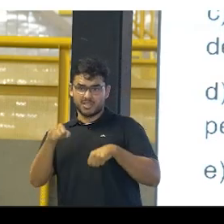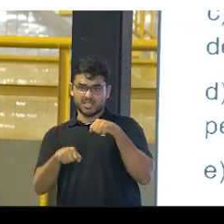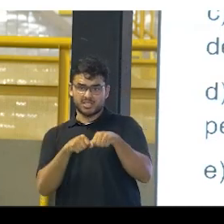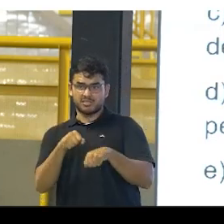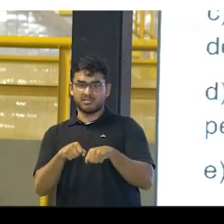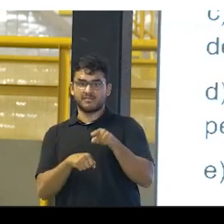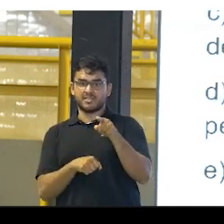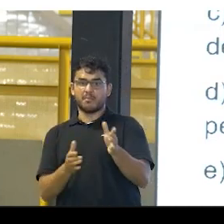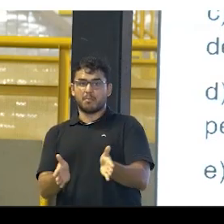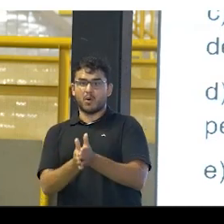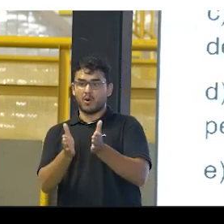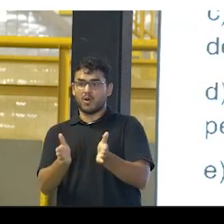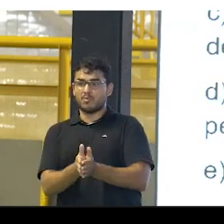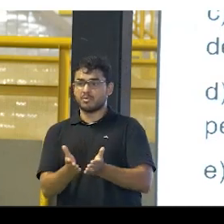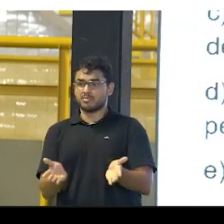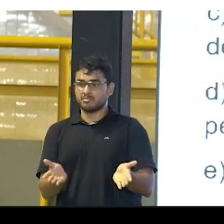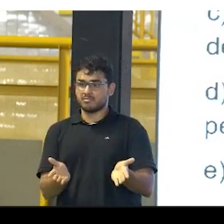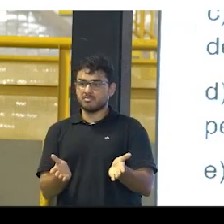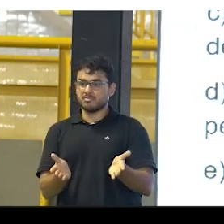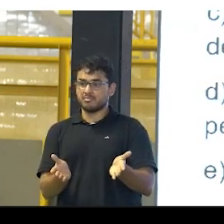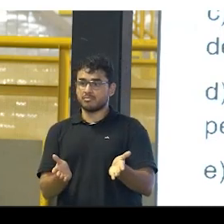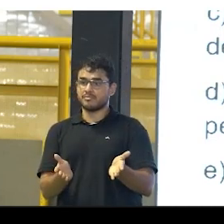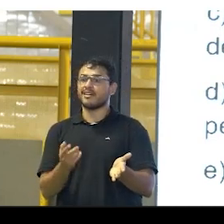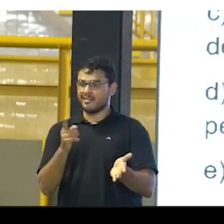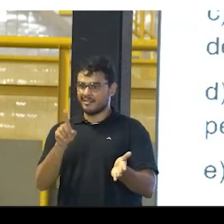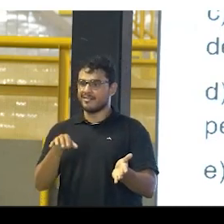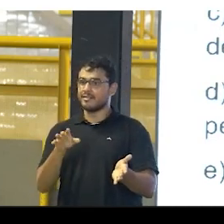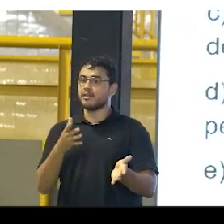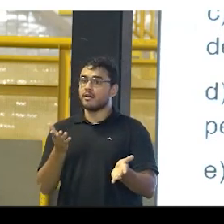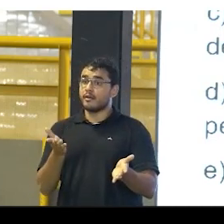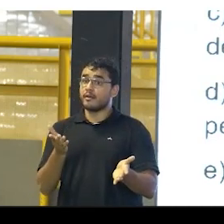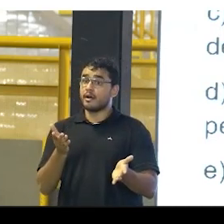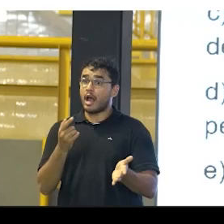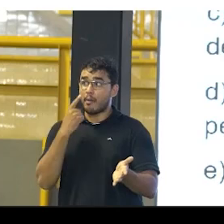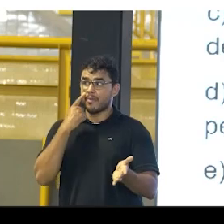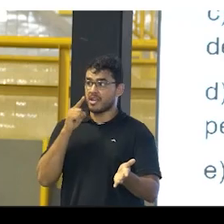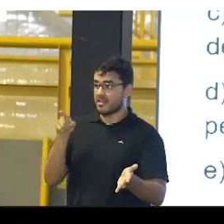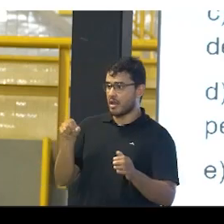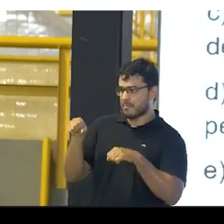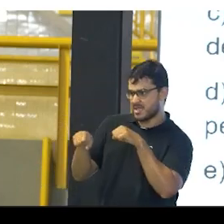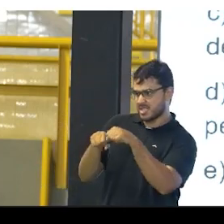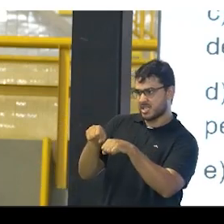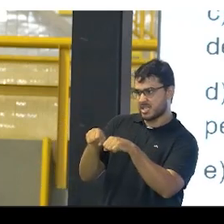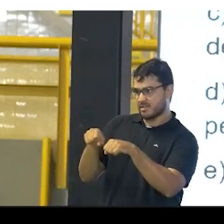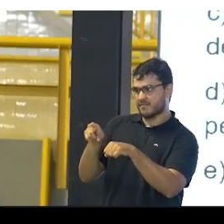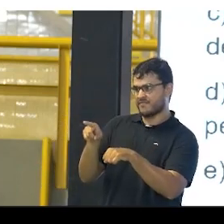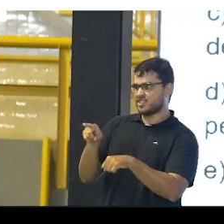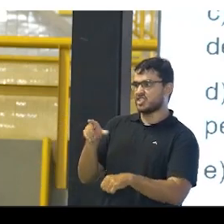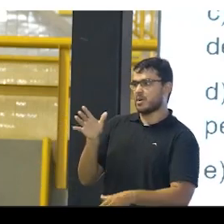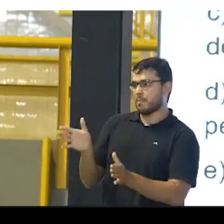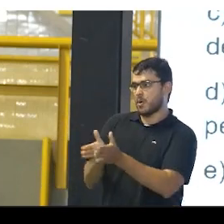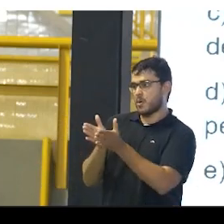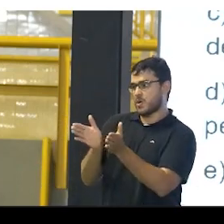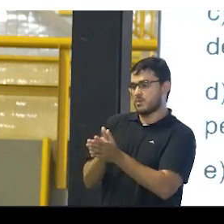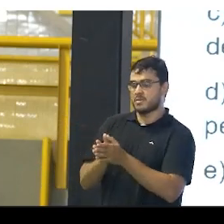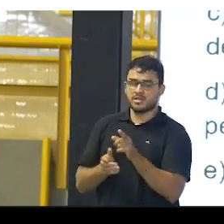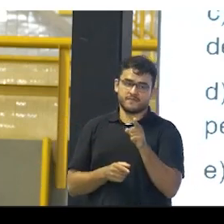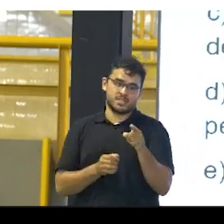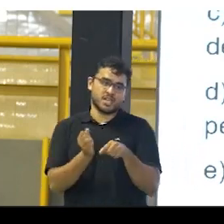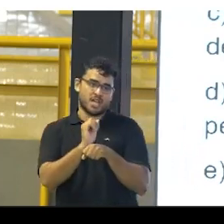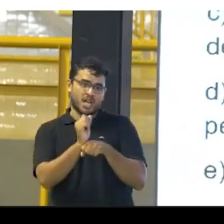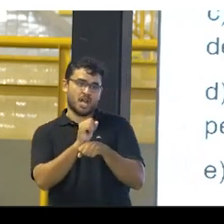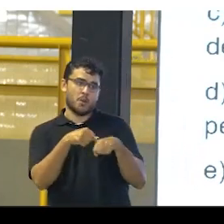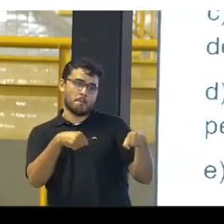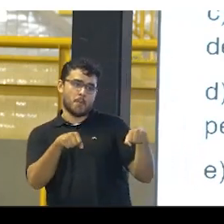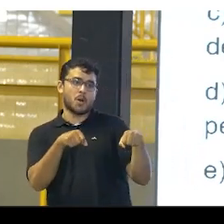E eu continuo lindo. Mas não avalie alguém porque alguém tem esse ou aquele bem material.